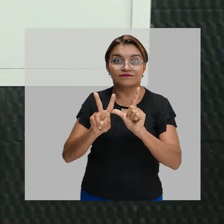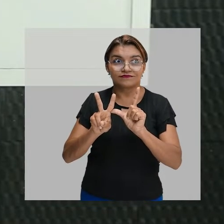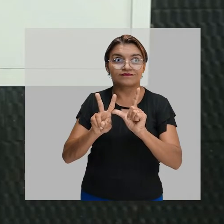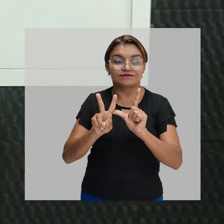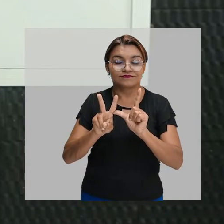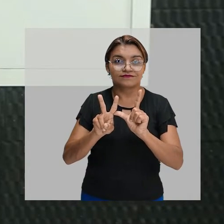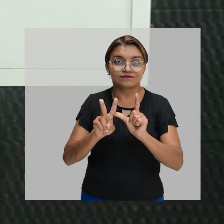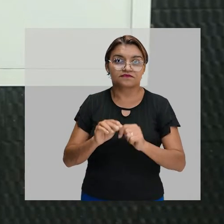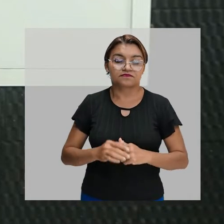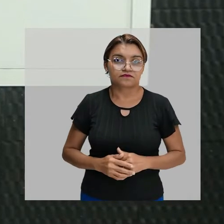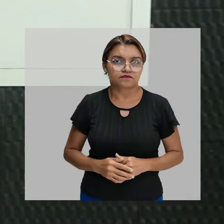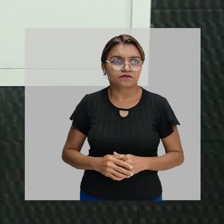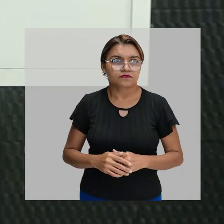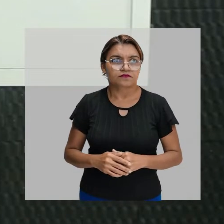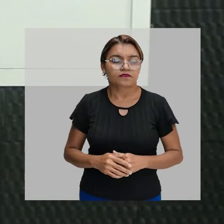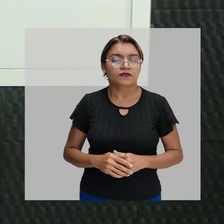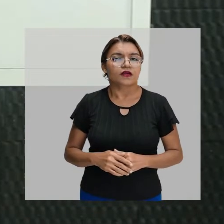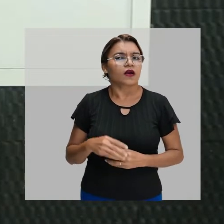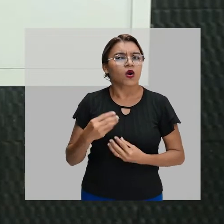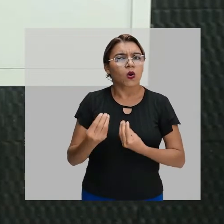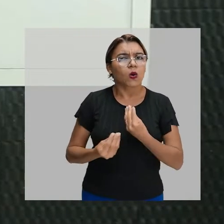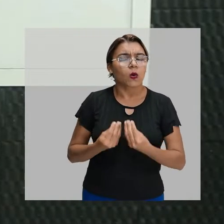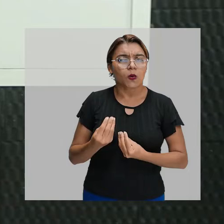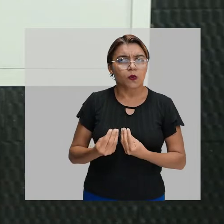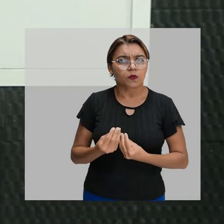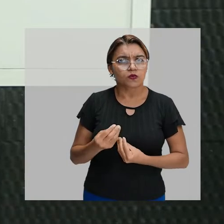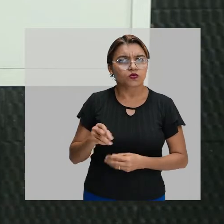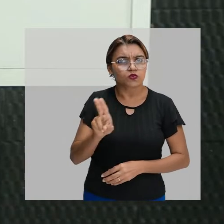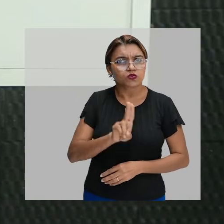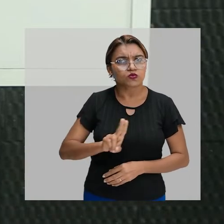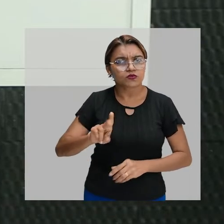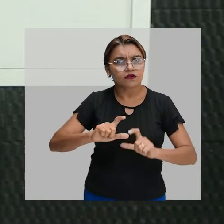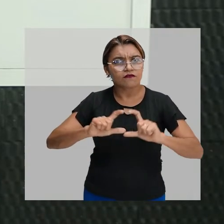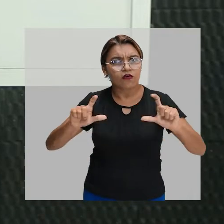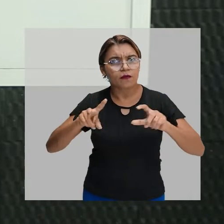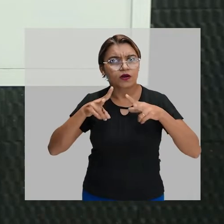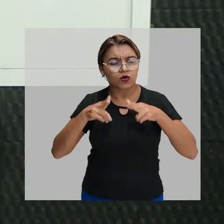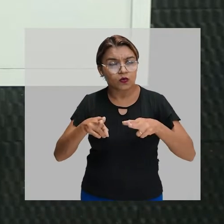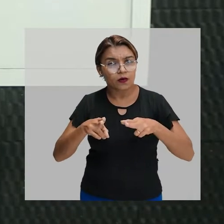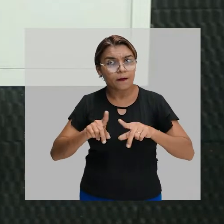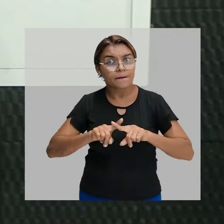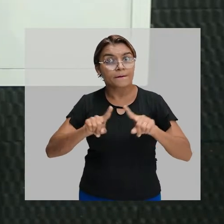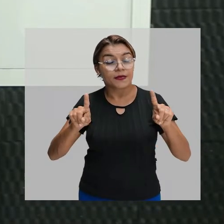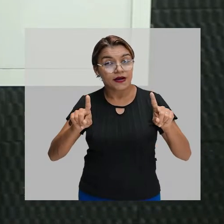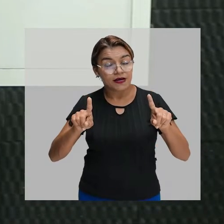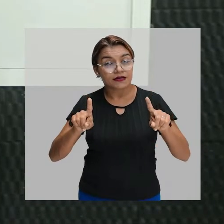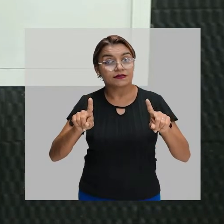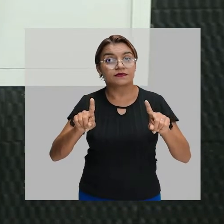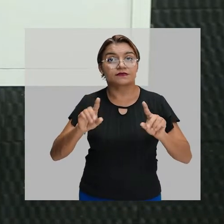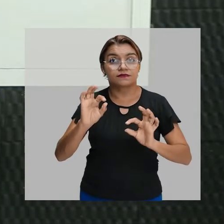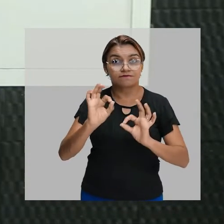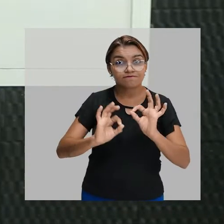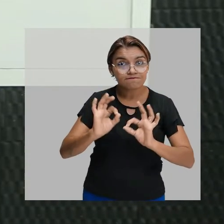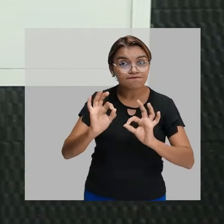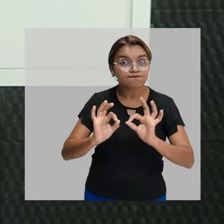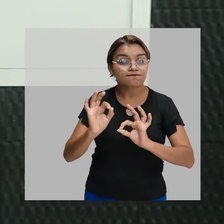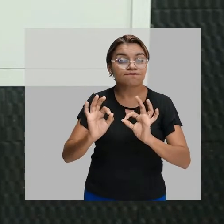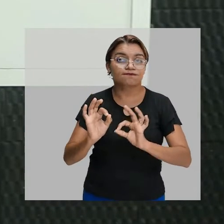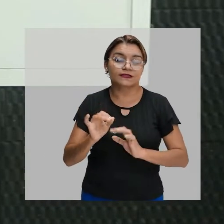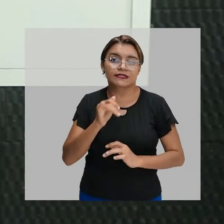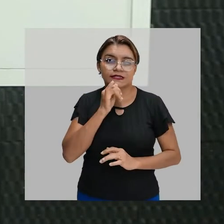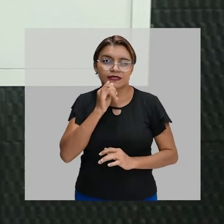eu sou E aí quem vai fazer a gente vai usar a mesma fórmula vai mas com ajuste Olha só